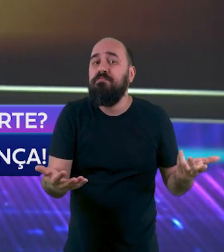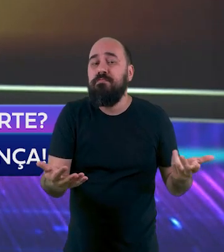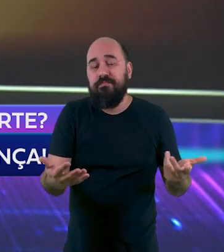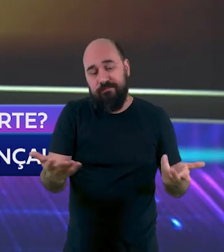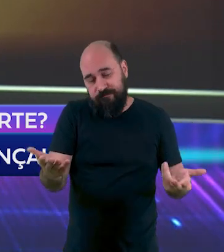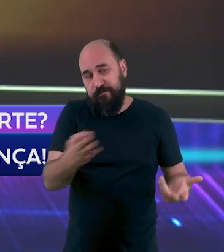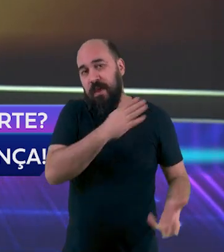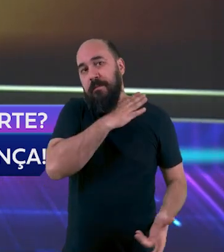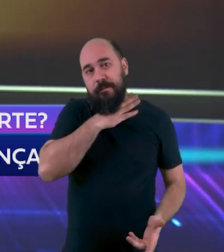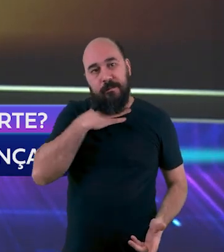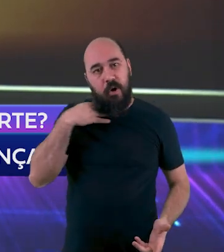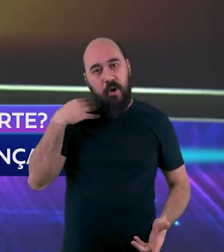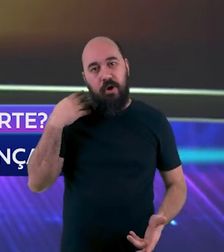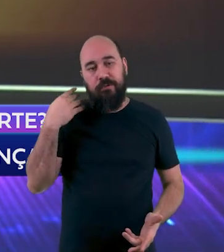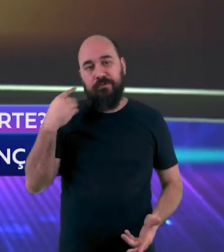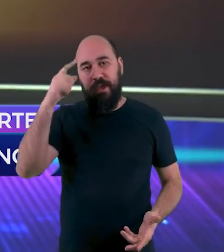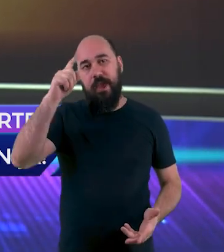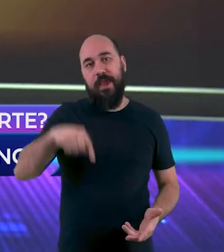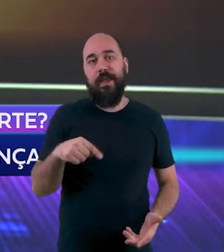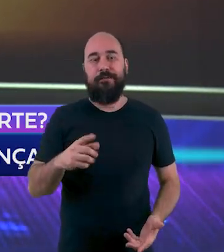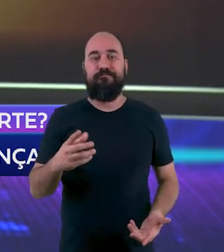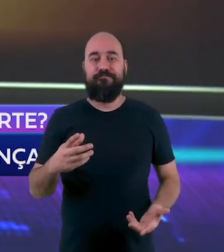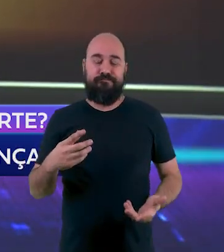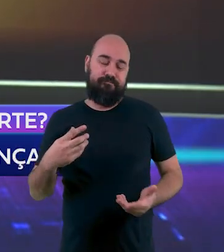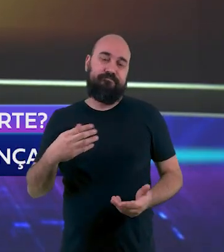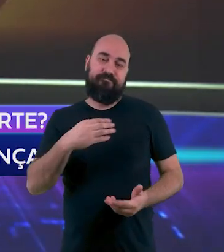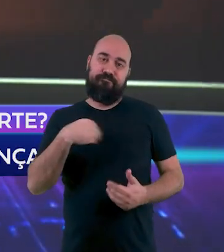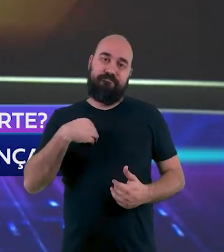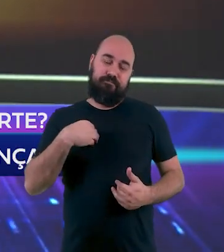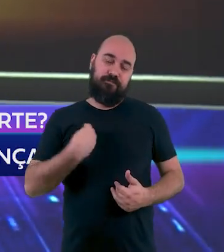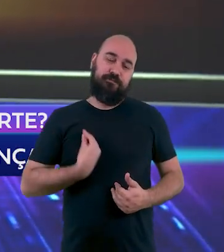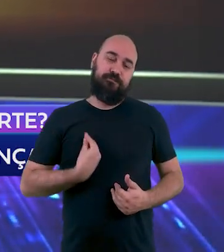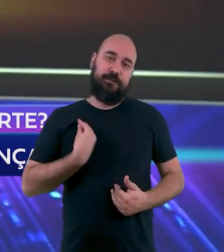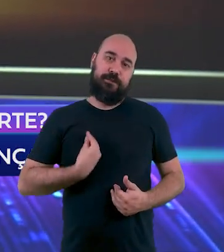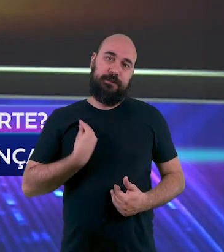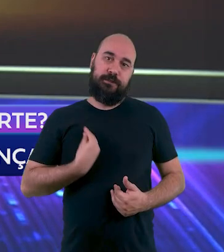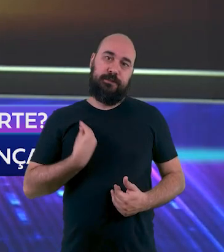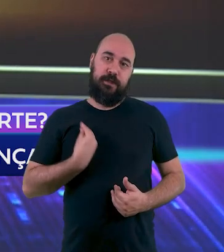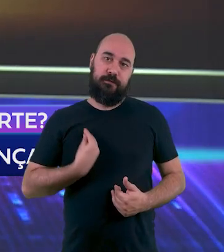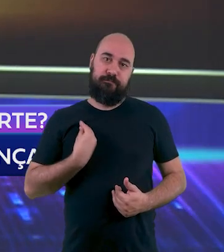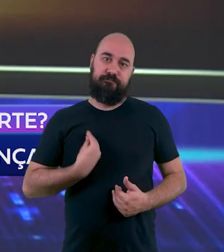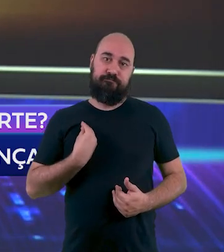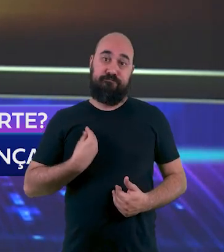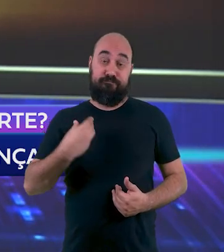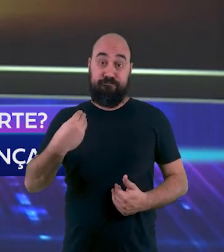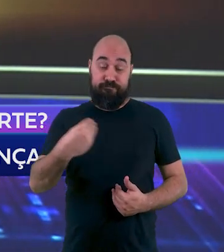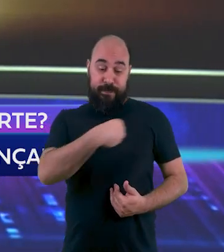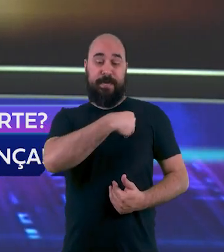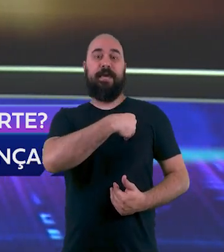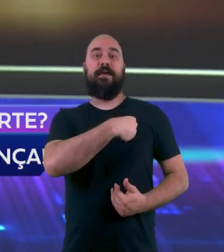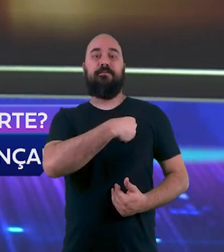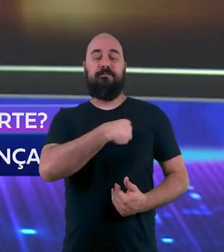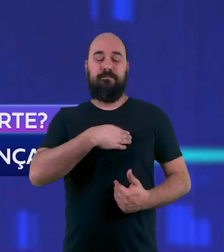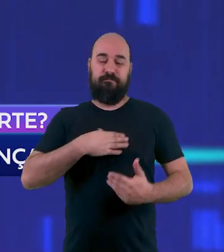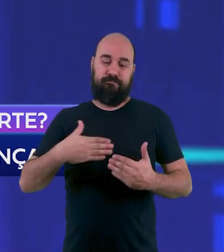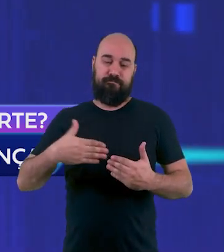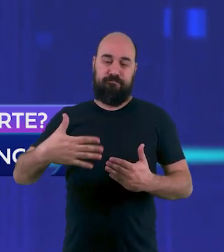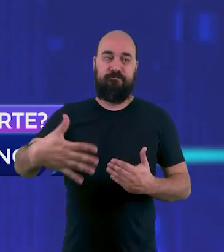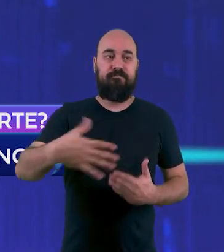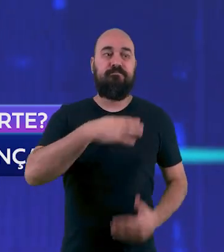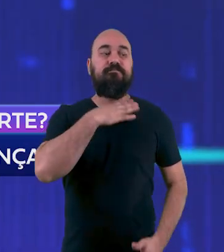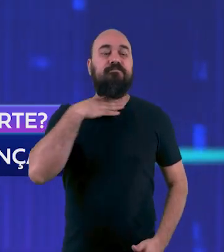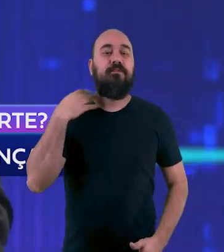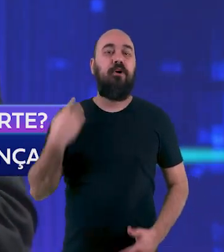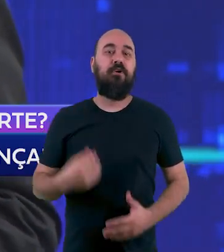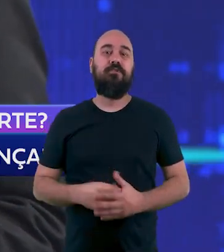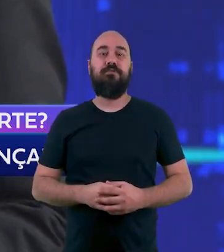A morte entrou no mundo por causa do pecado. Isso Paulo deixa bem claro